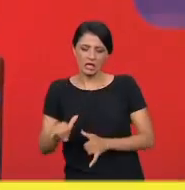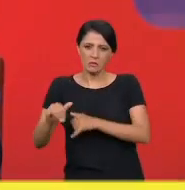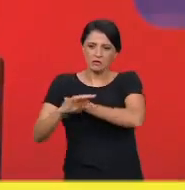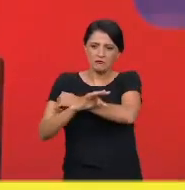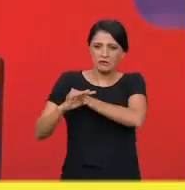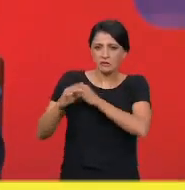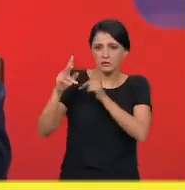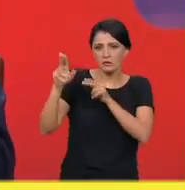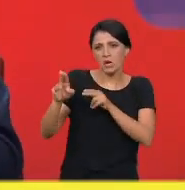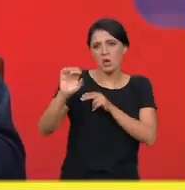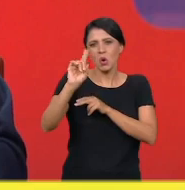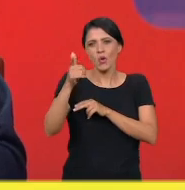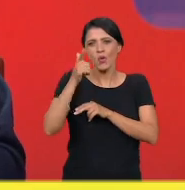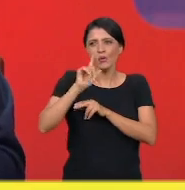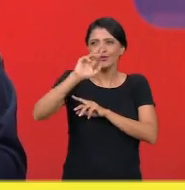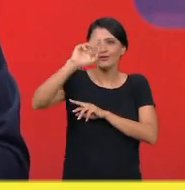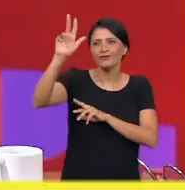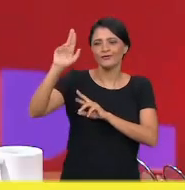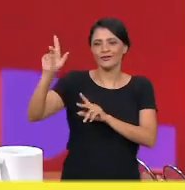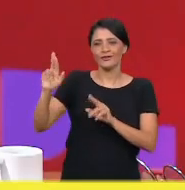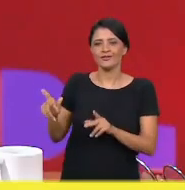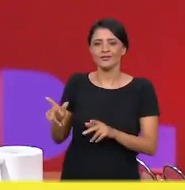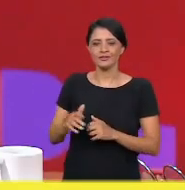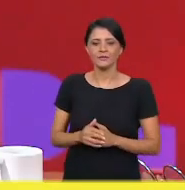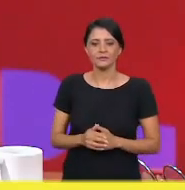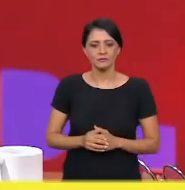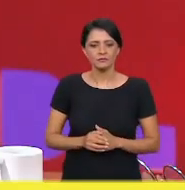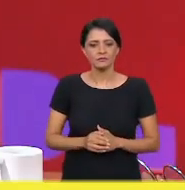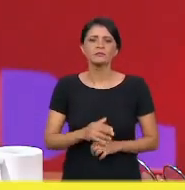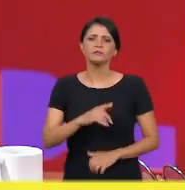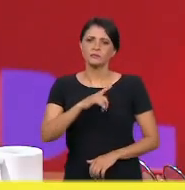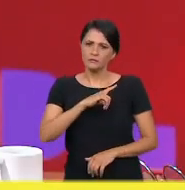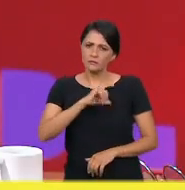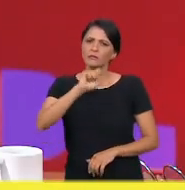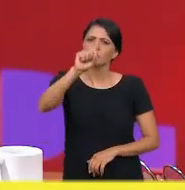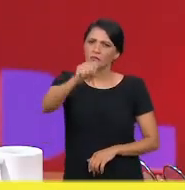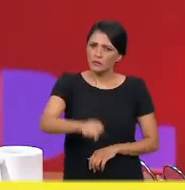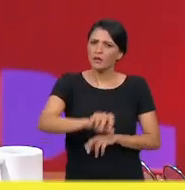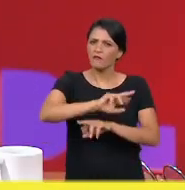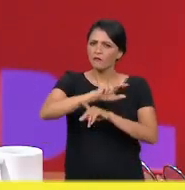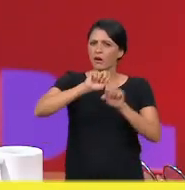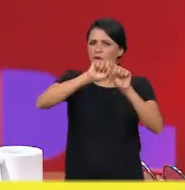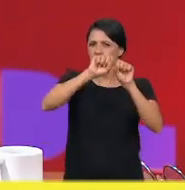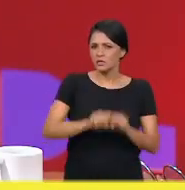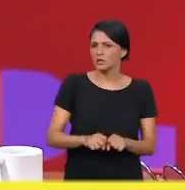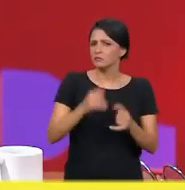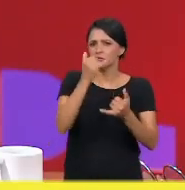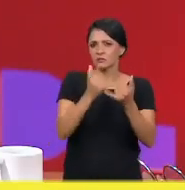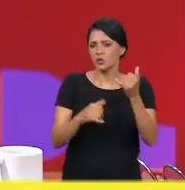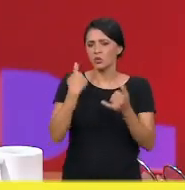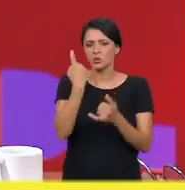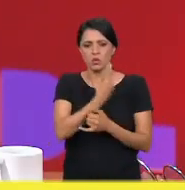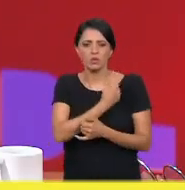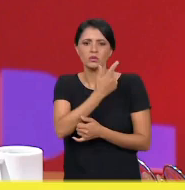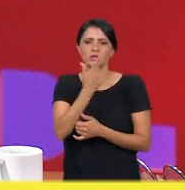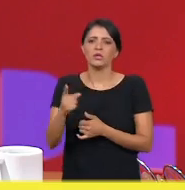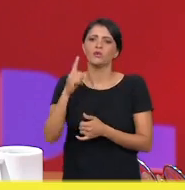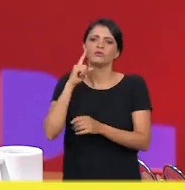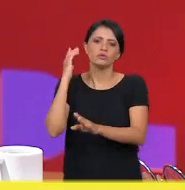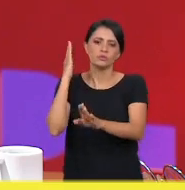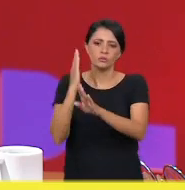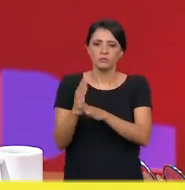ou são coisas muito diferentes? Não, existem vários sistemas parecidos com o nosso. Tem um sistema até que foi